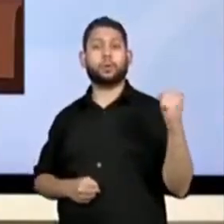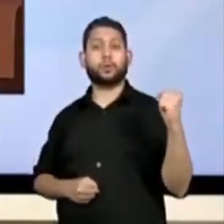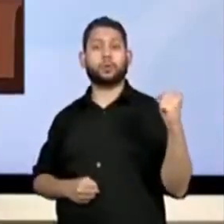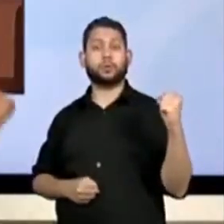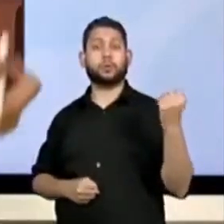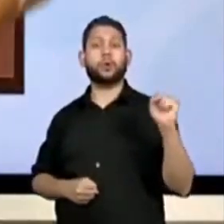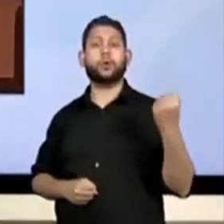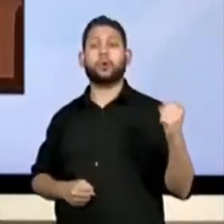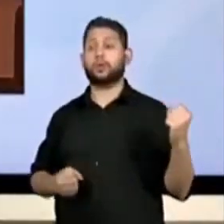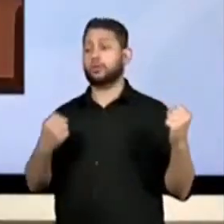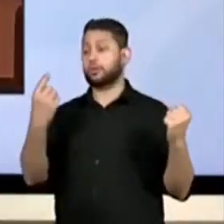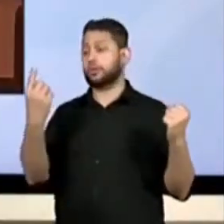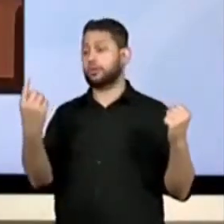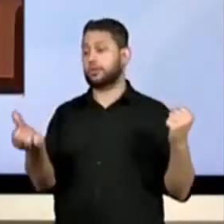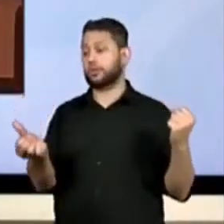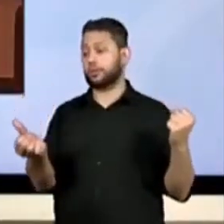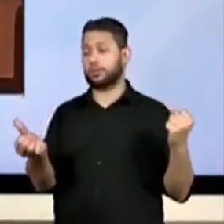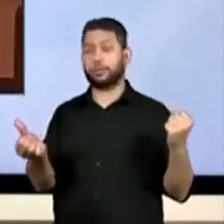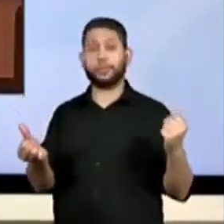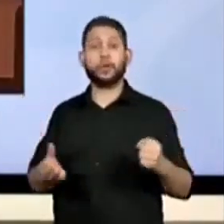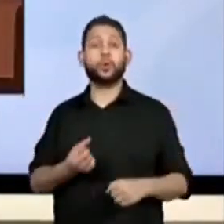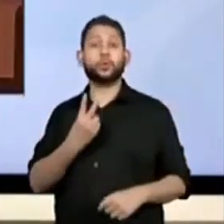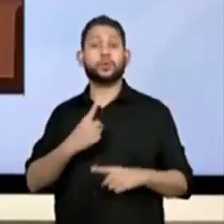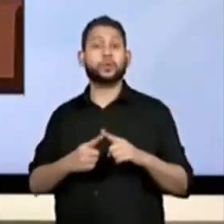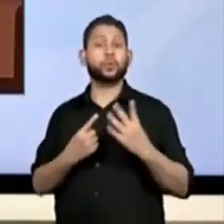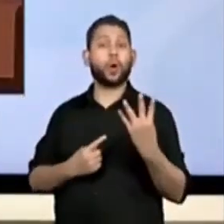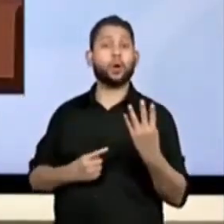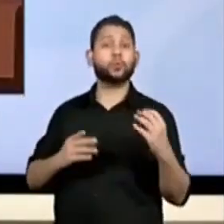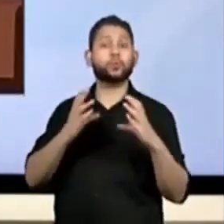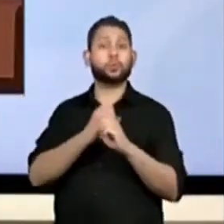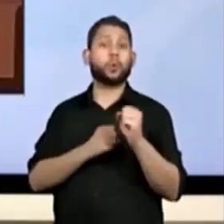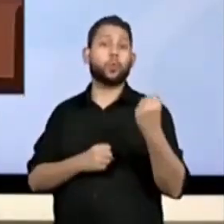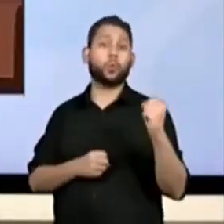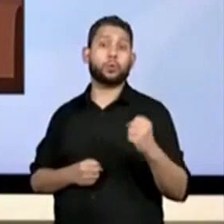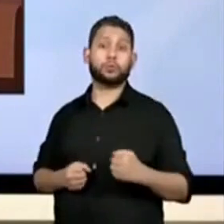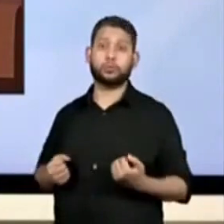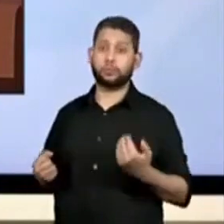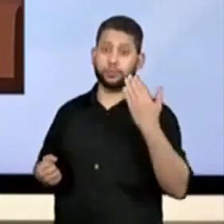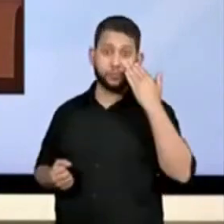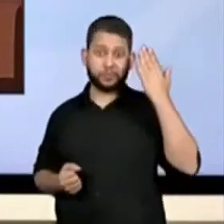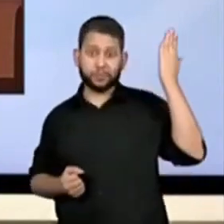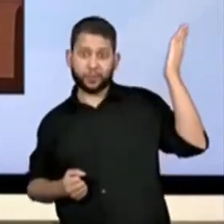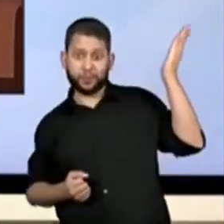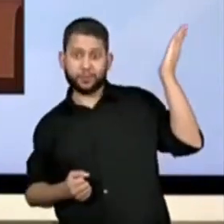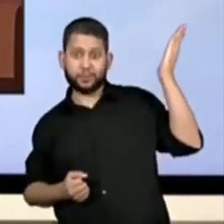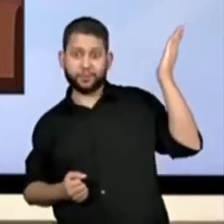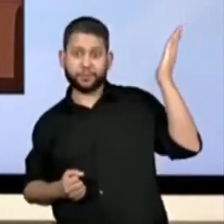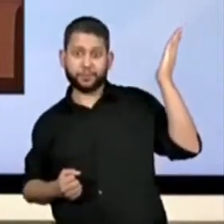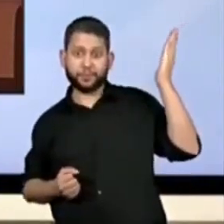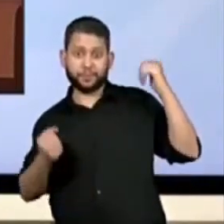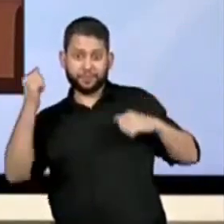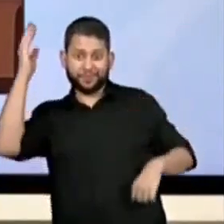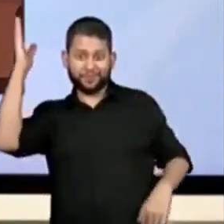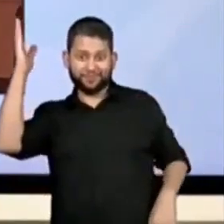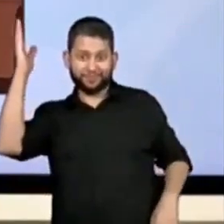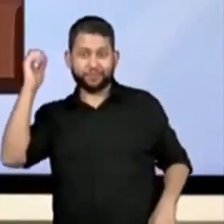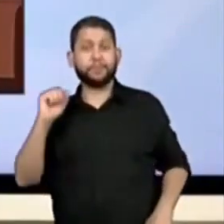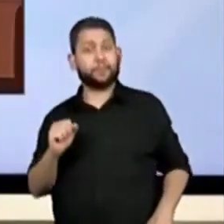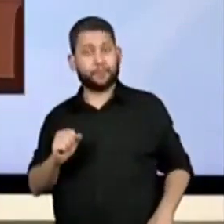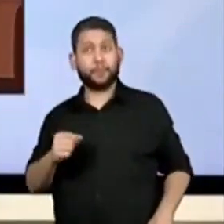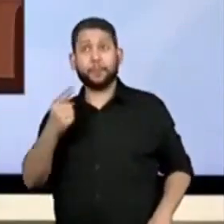seja duas vezes 48 pedaço é uma diferença né Gente olha só